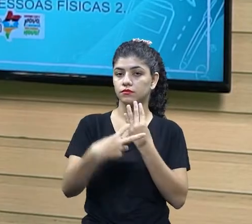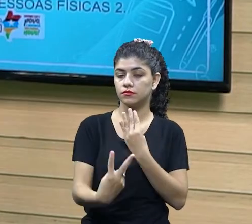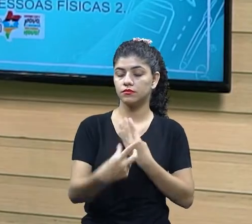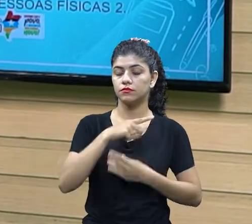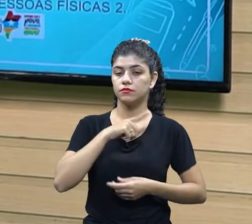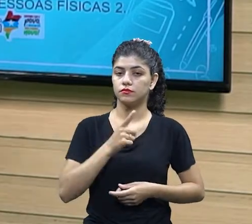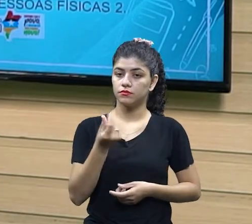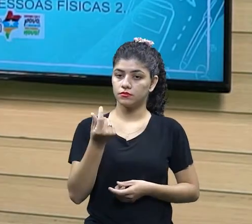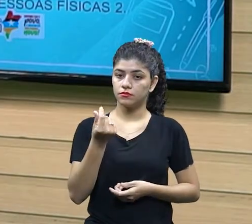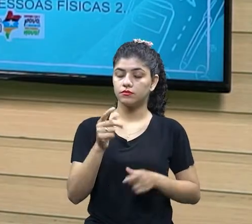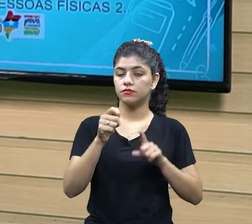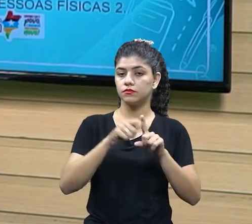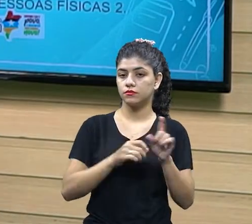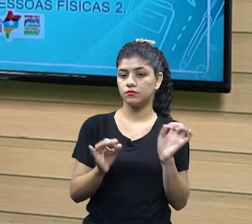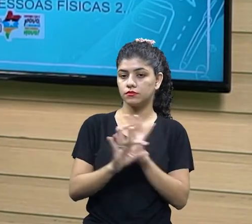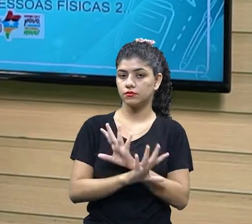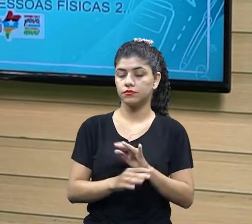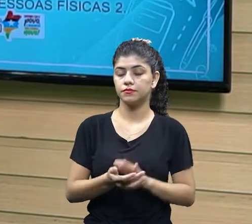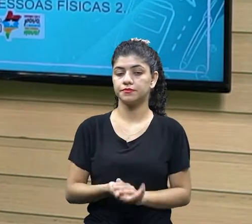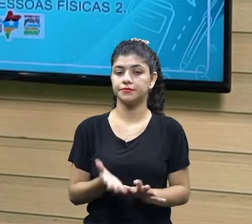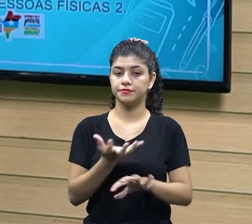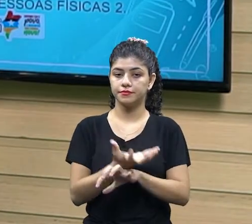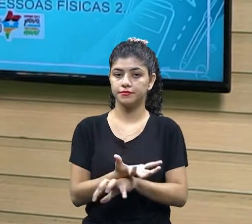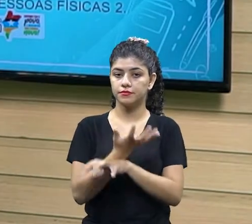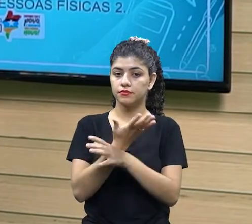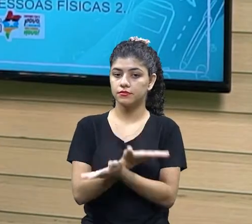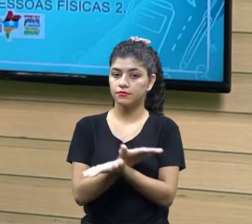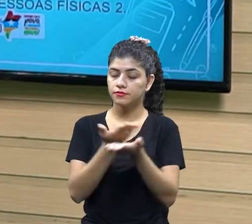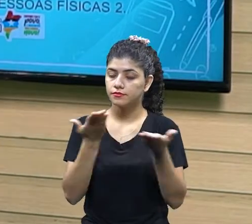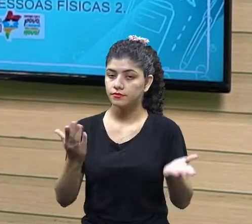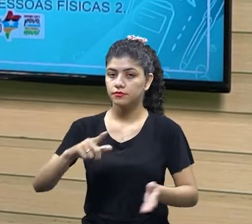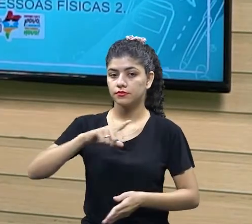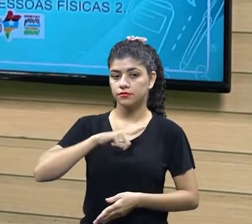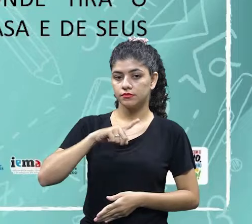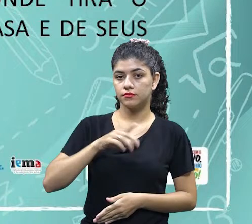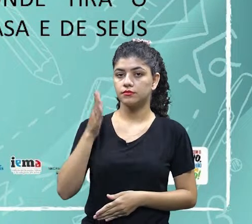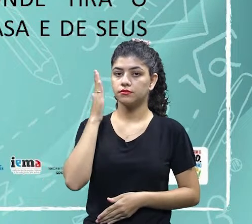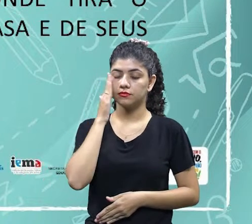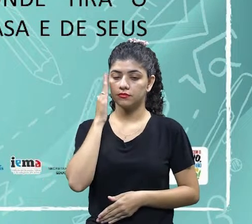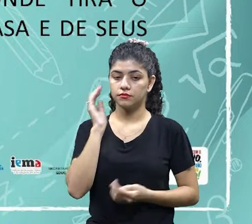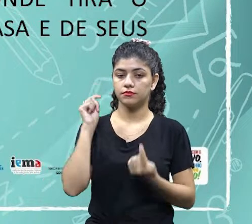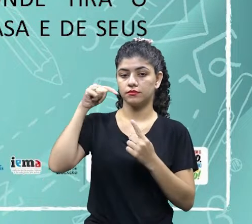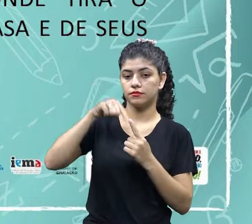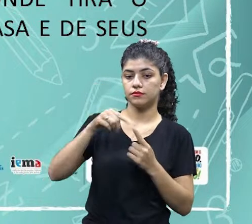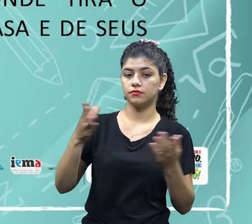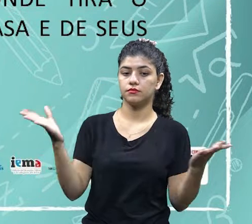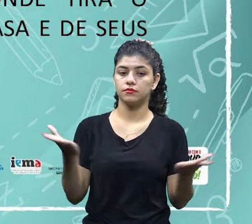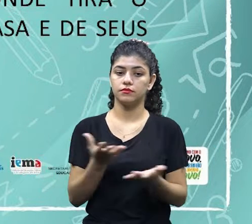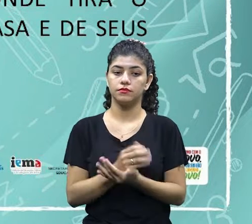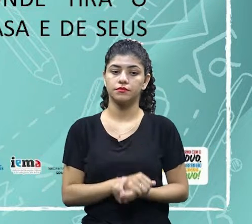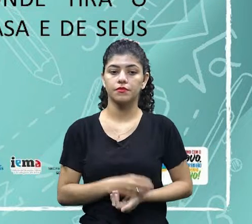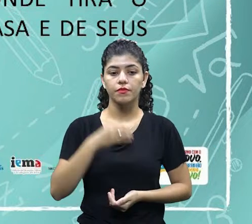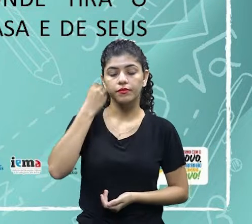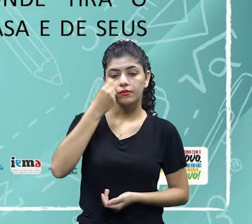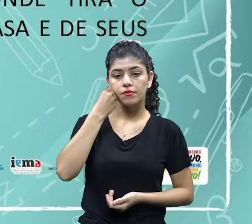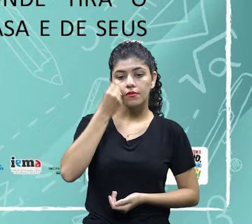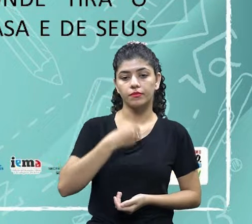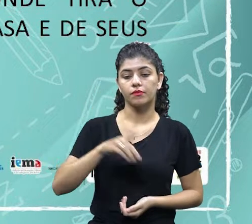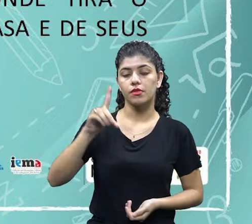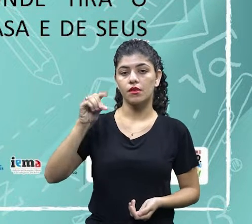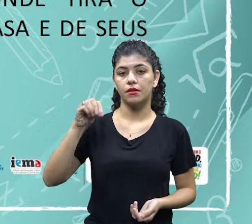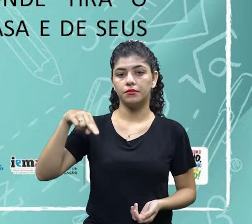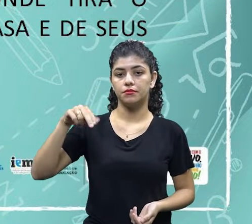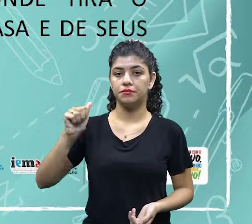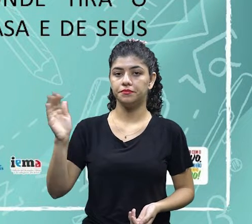mês, né? Então, essa disciplina aqui é para você que tem essa ideia, que tem essa intenção. Caso prático. Dona Maria, ela tem